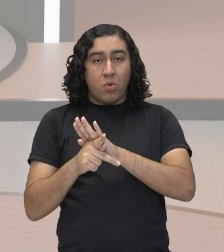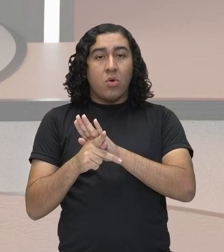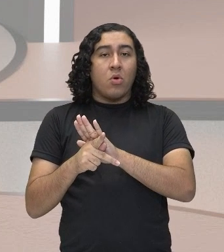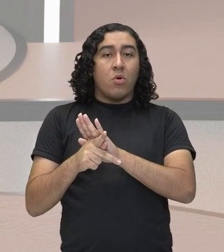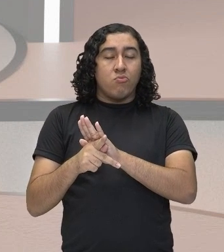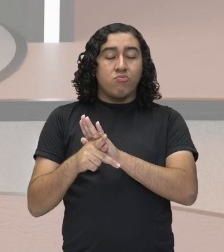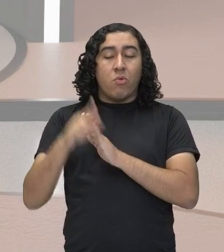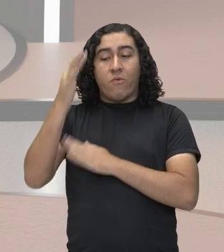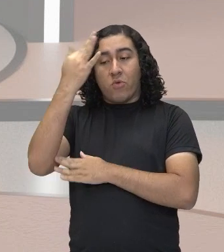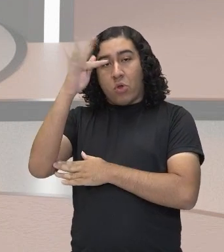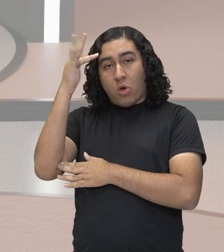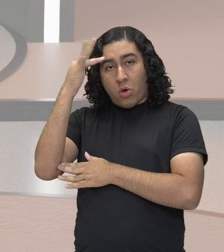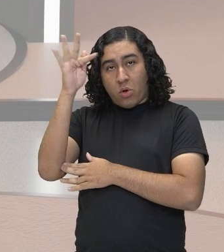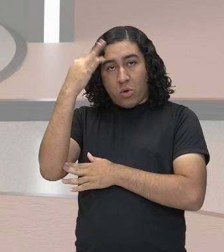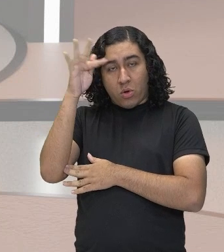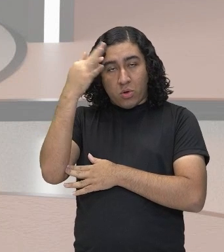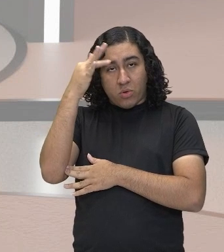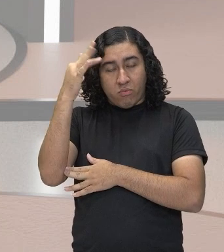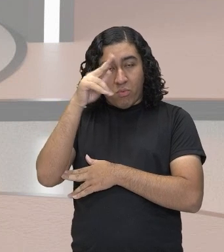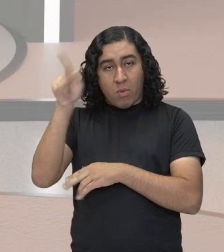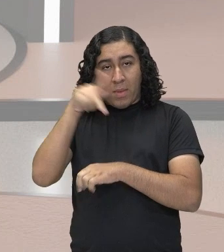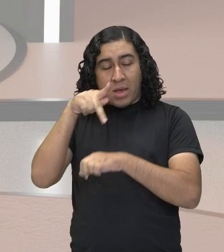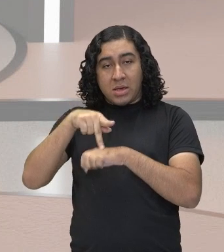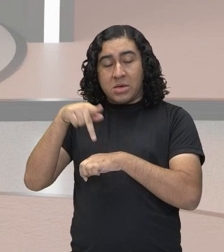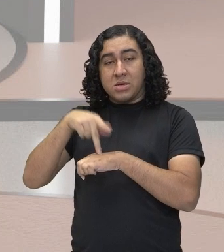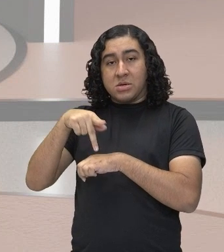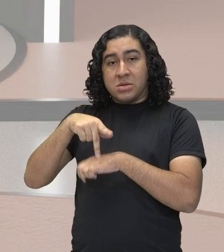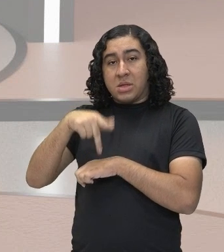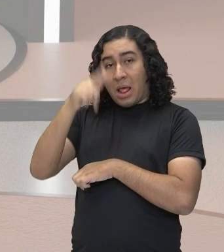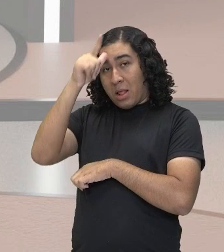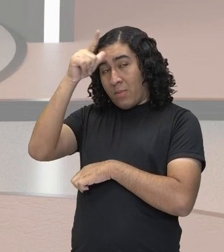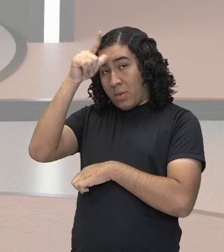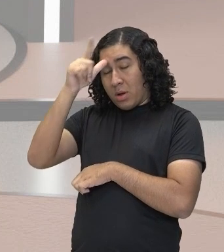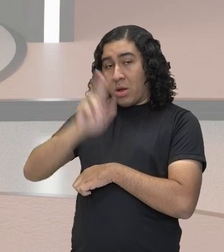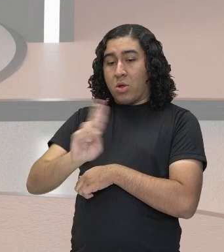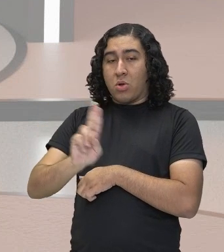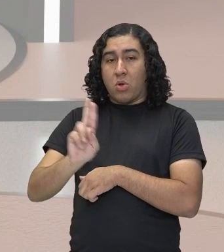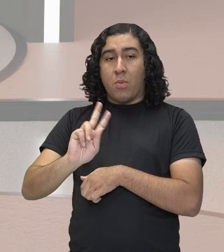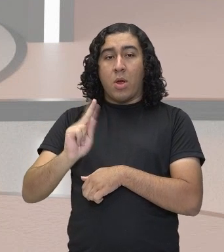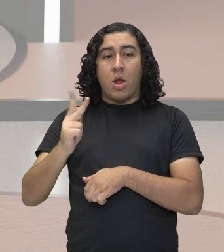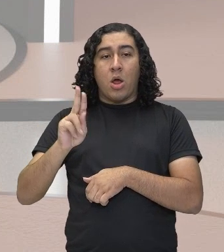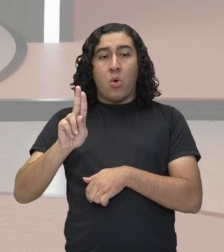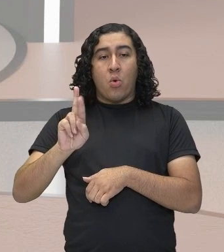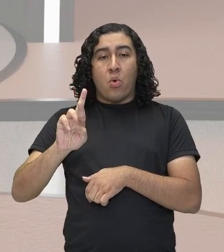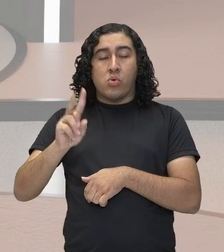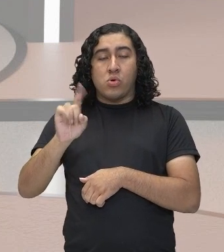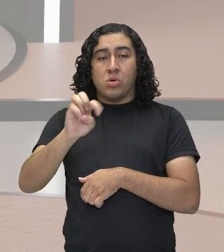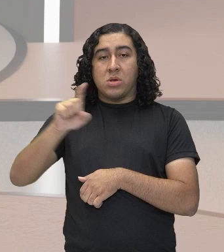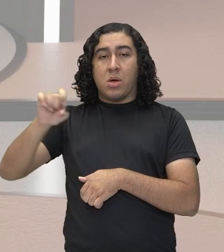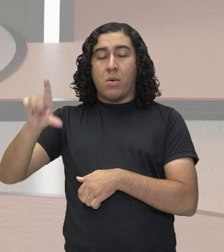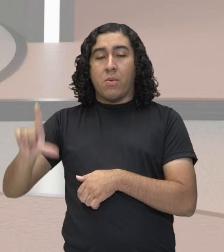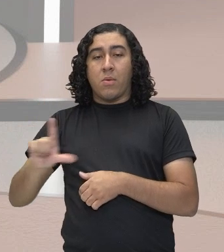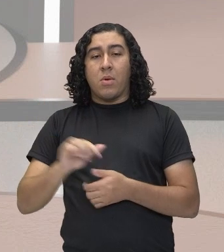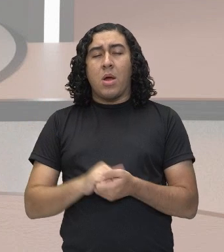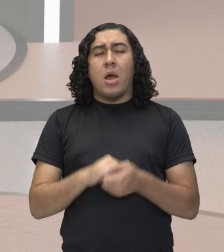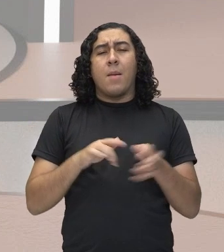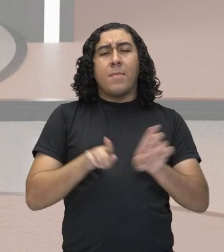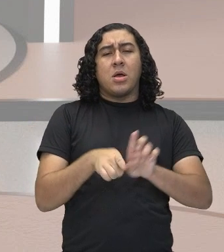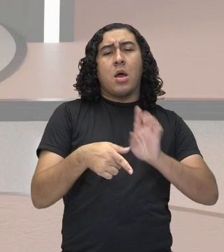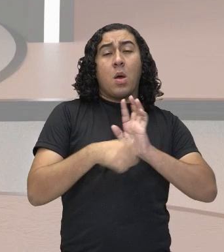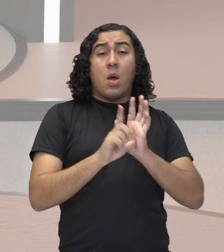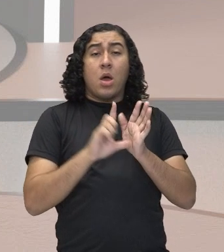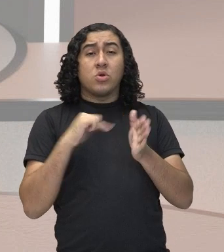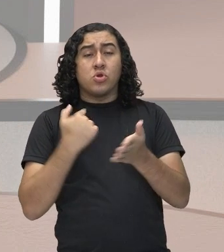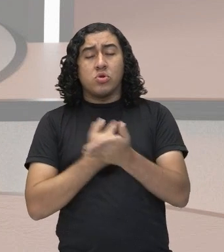Husserl. E ele vai falar então sobre a fenomenologia. Mas antes de nós convidarmos aí e